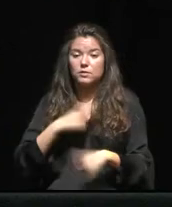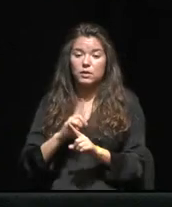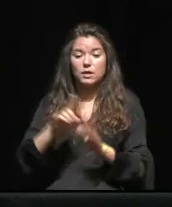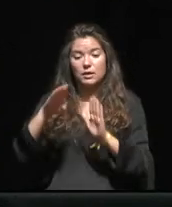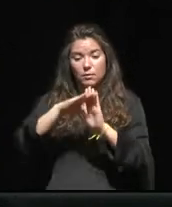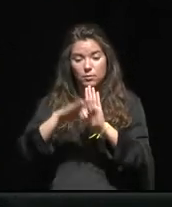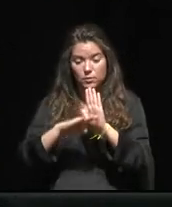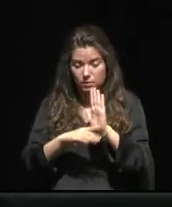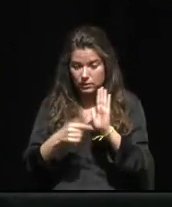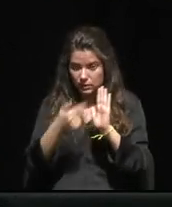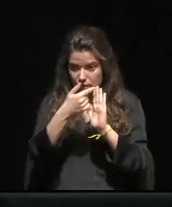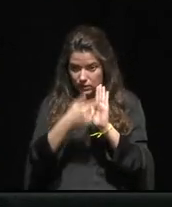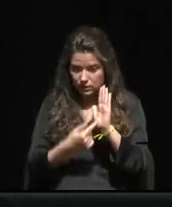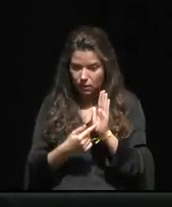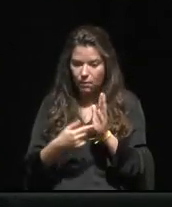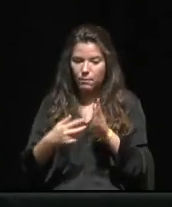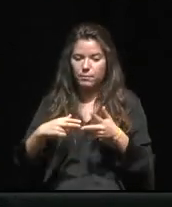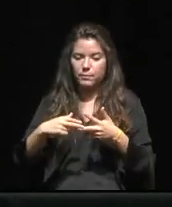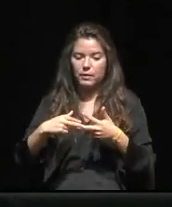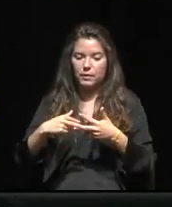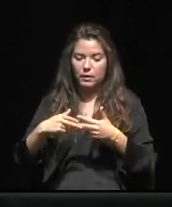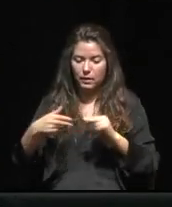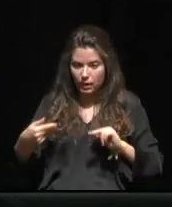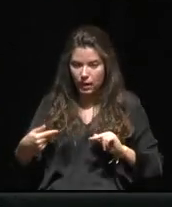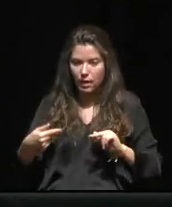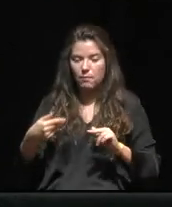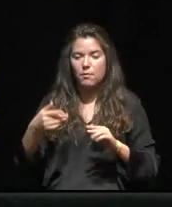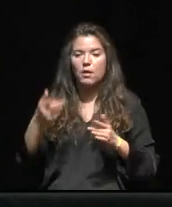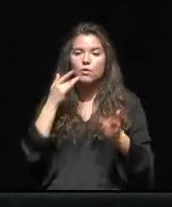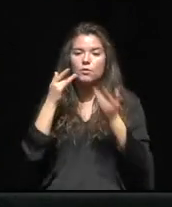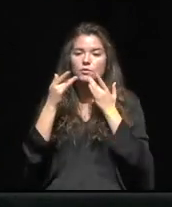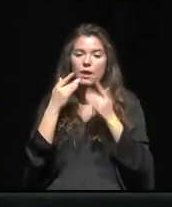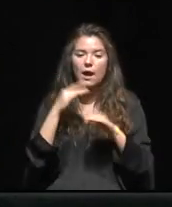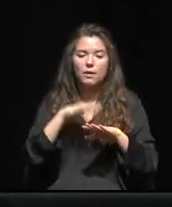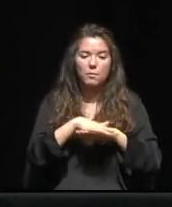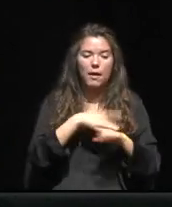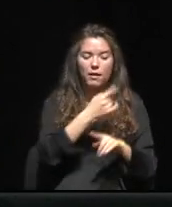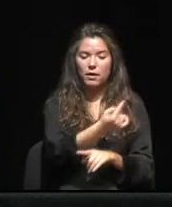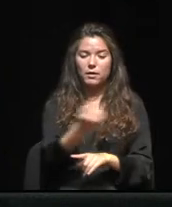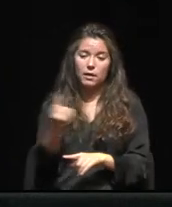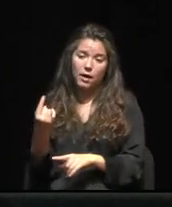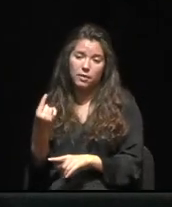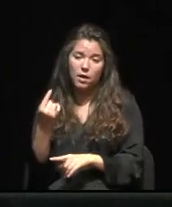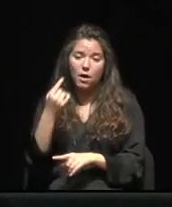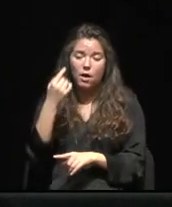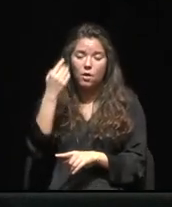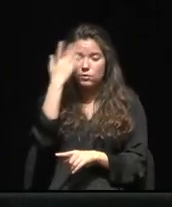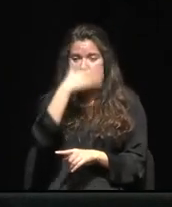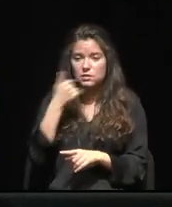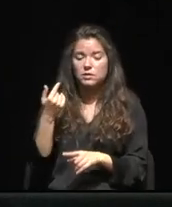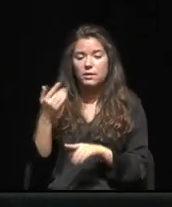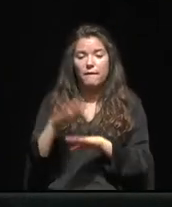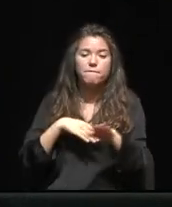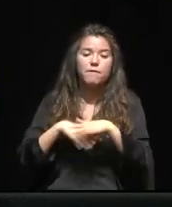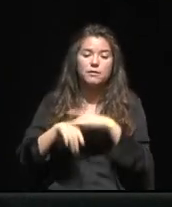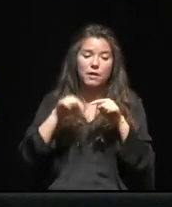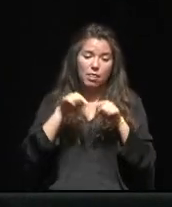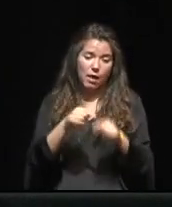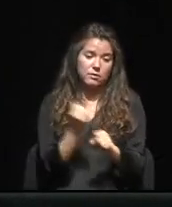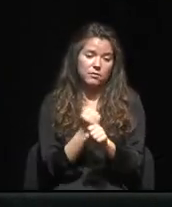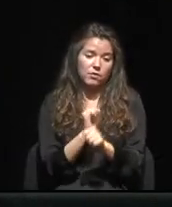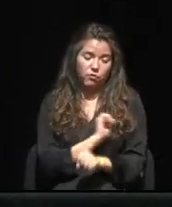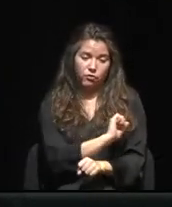programação que é feita pela câmara nos teatros em cada bairro obviamente que os artistas e as estruturas culturais que ali Fazem as suas atividades